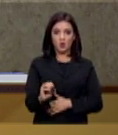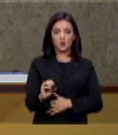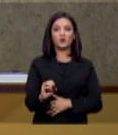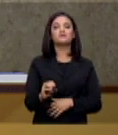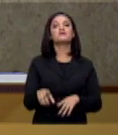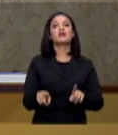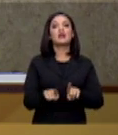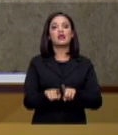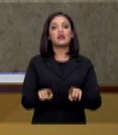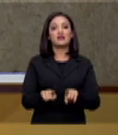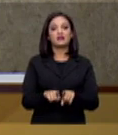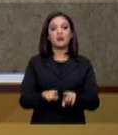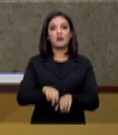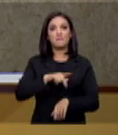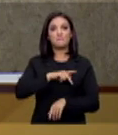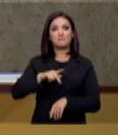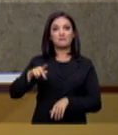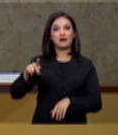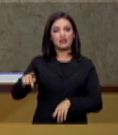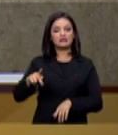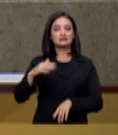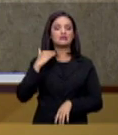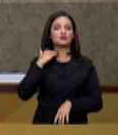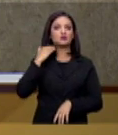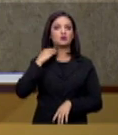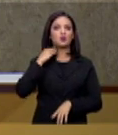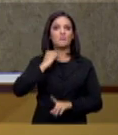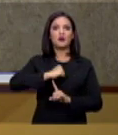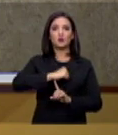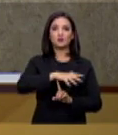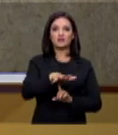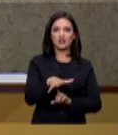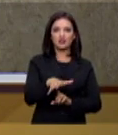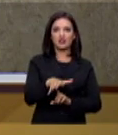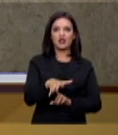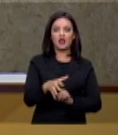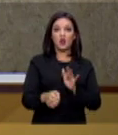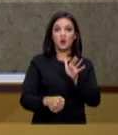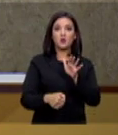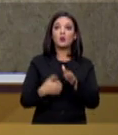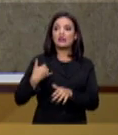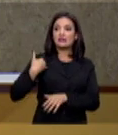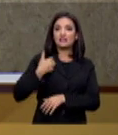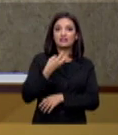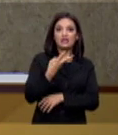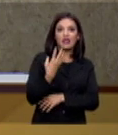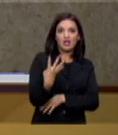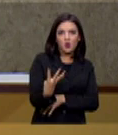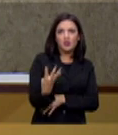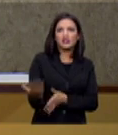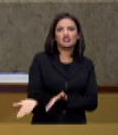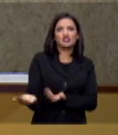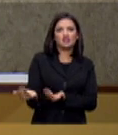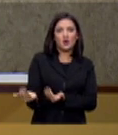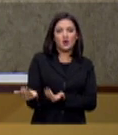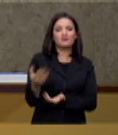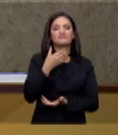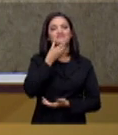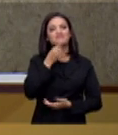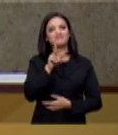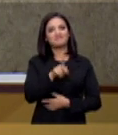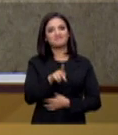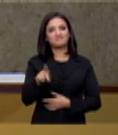a presidência do Banco Central, o professor Carlos Langoni, um amigo